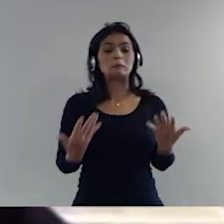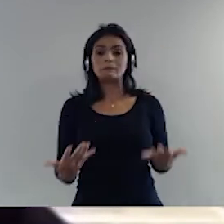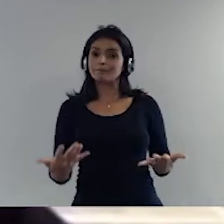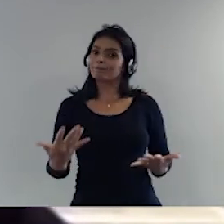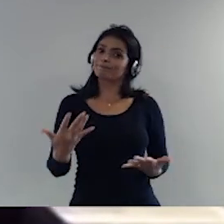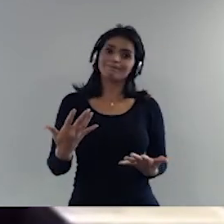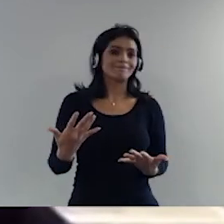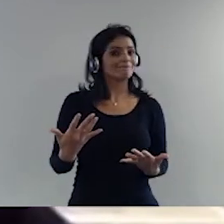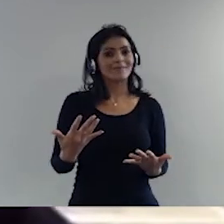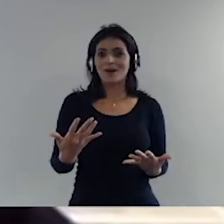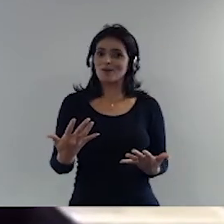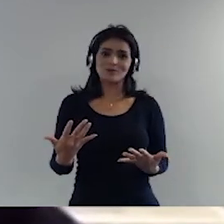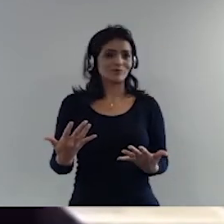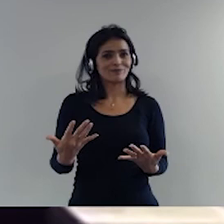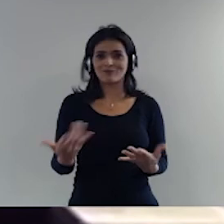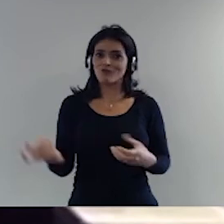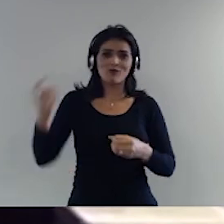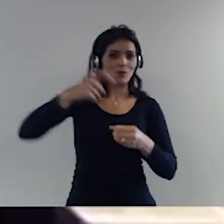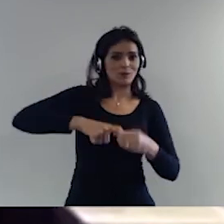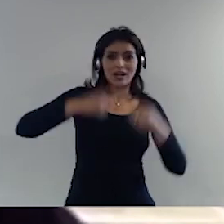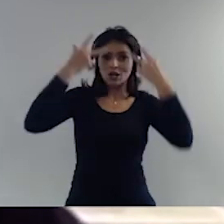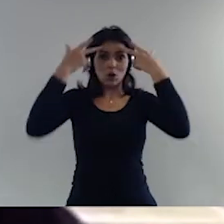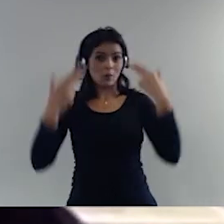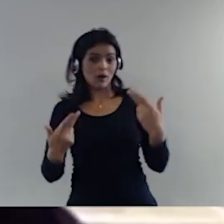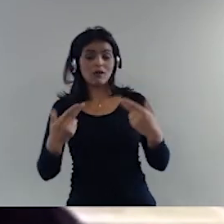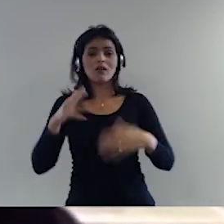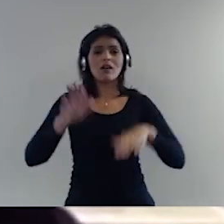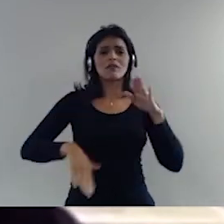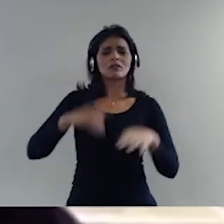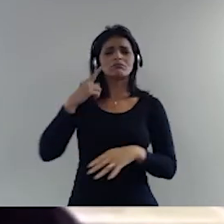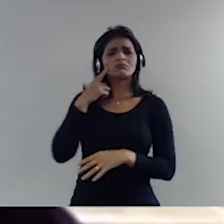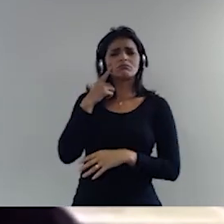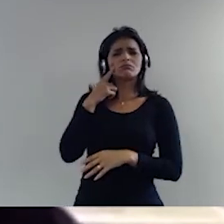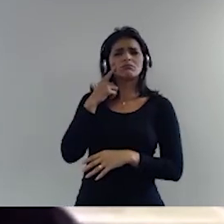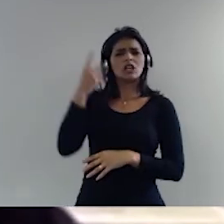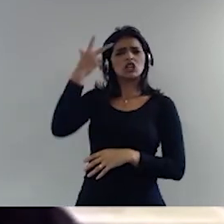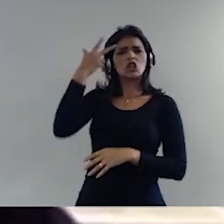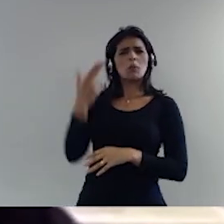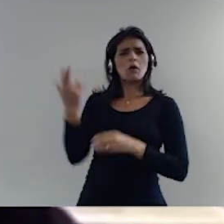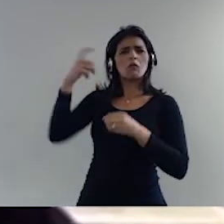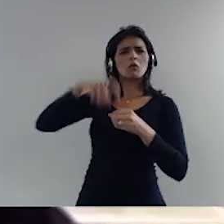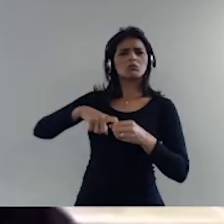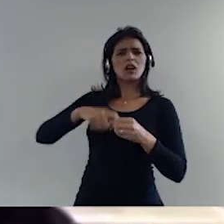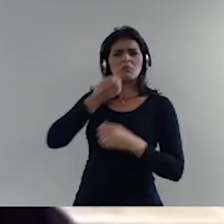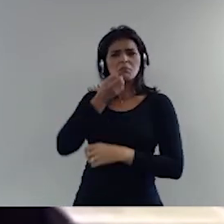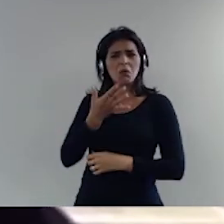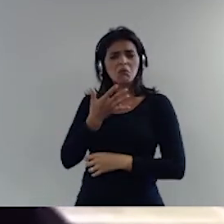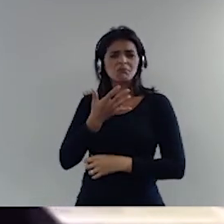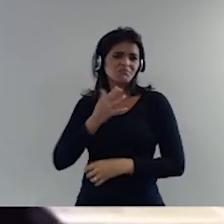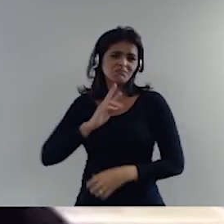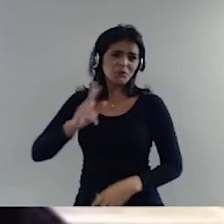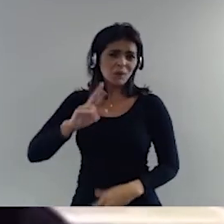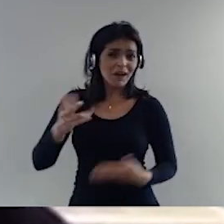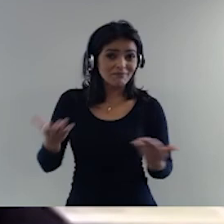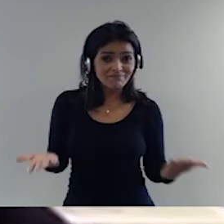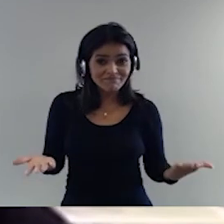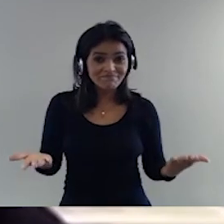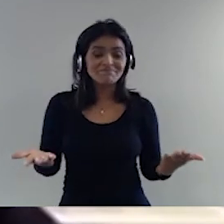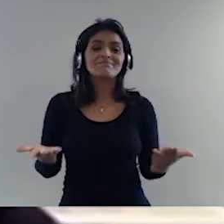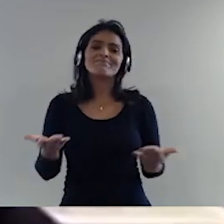ao normal. E descobrimos que talvez nem seja tão bom assim voltar ao normal. A